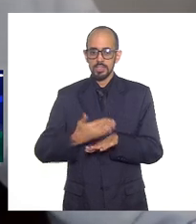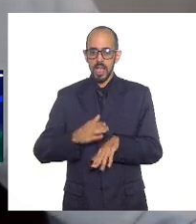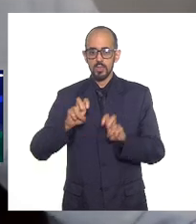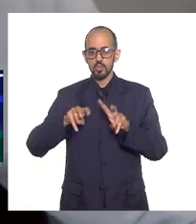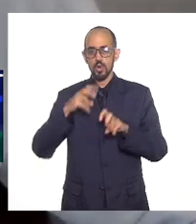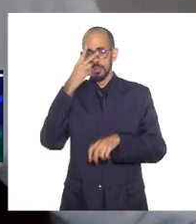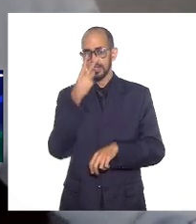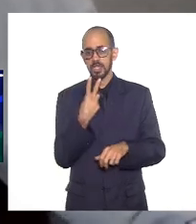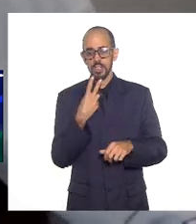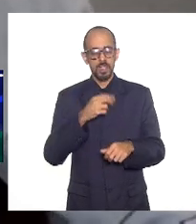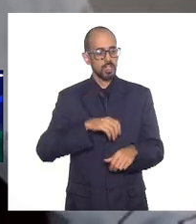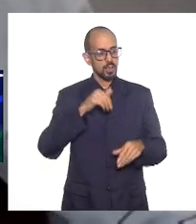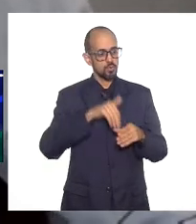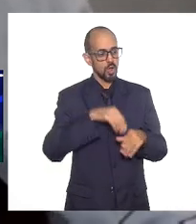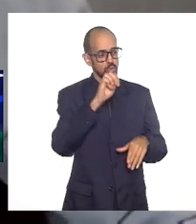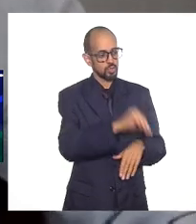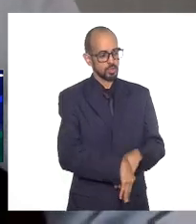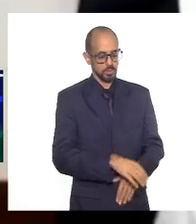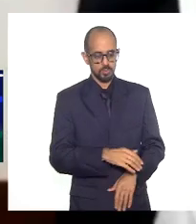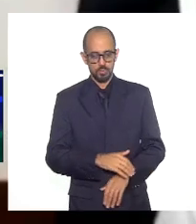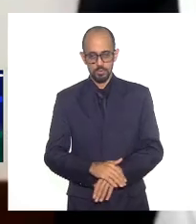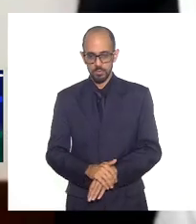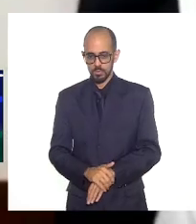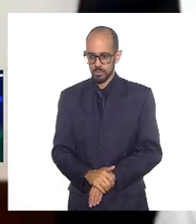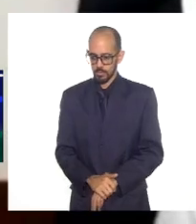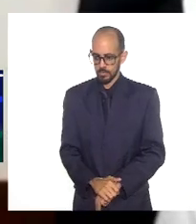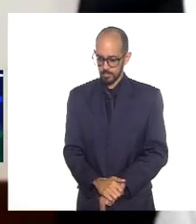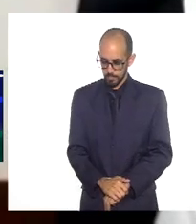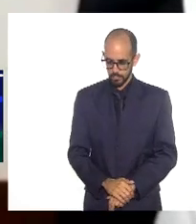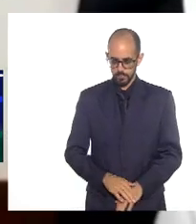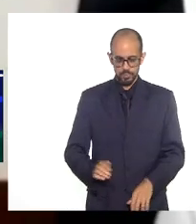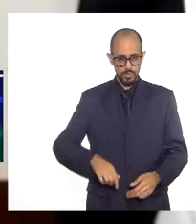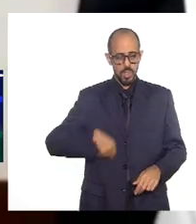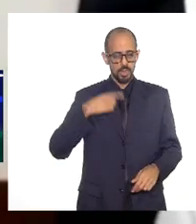deputada Mônica Francisco. Deputado Wellington José.